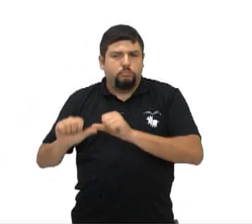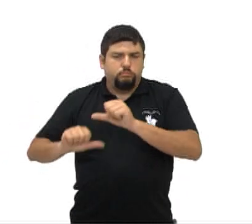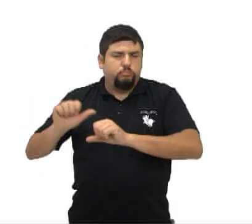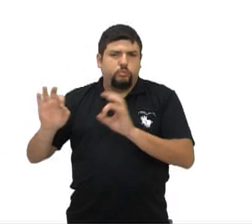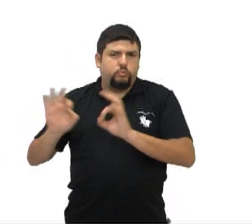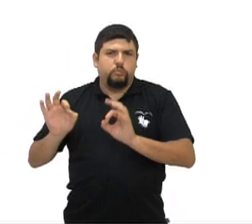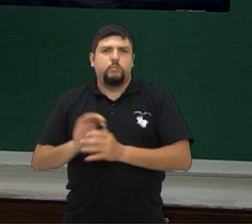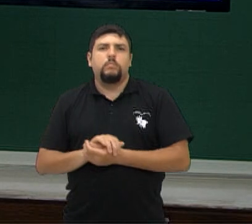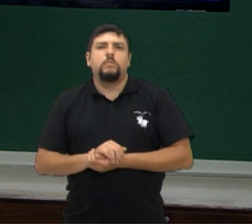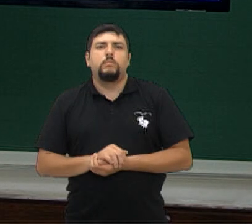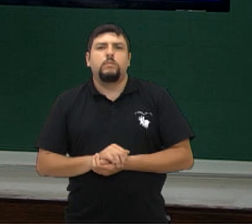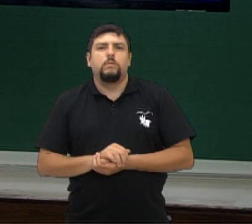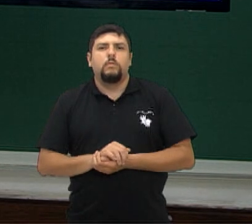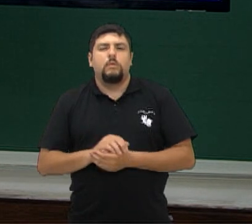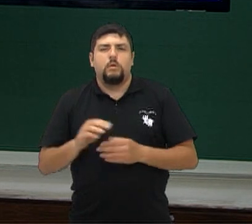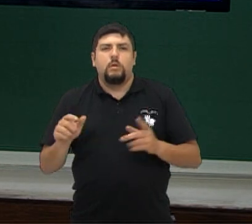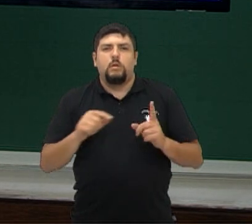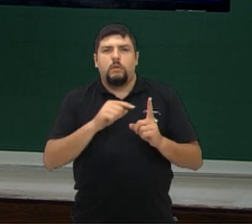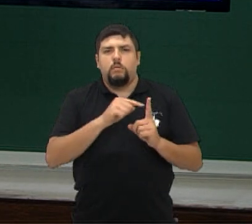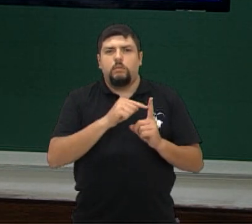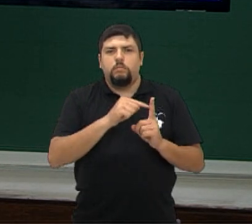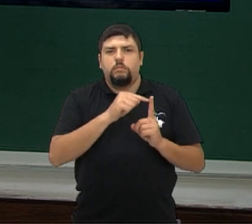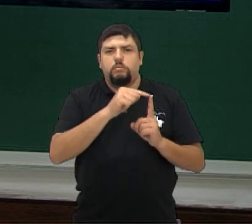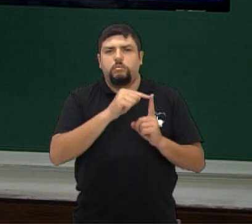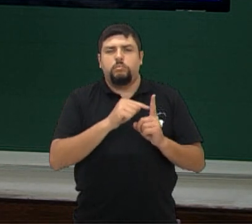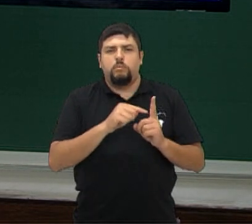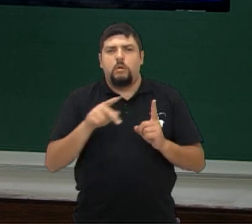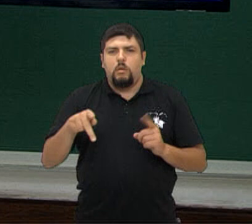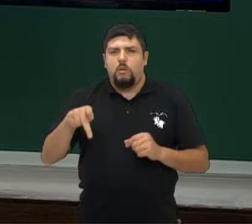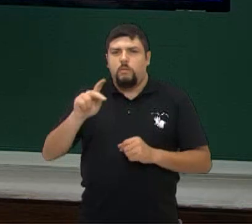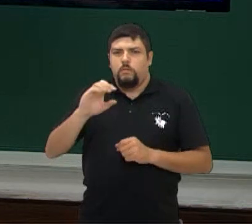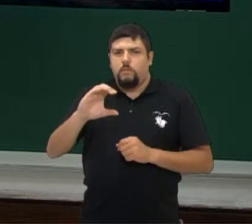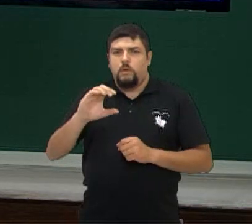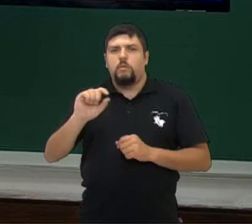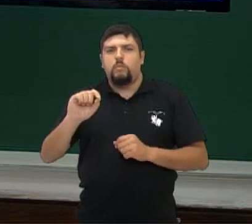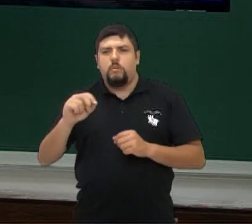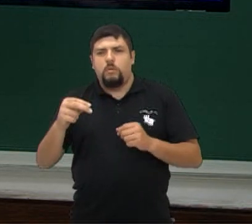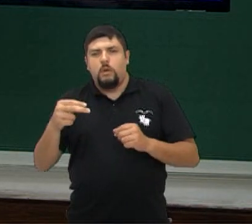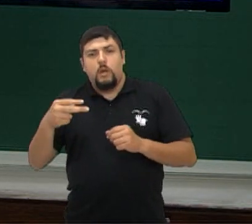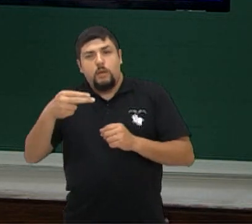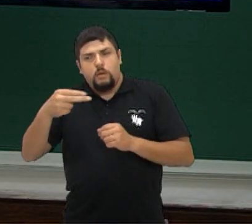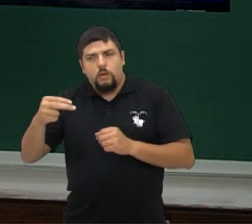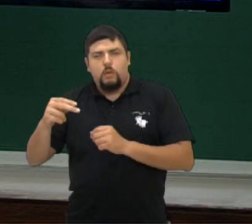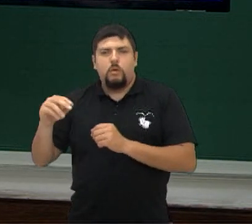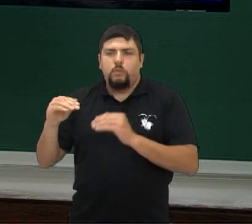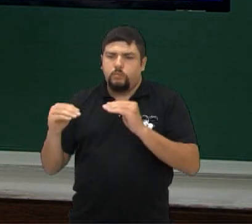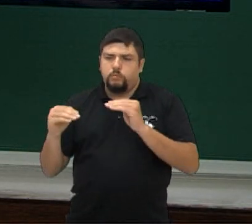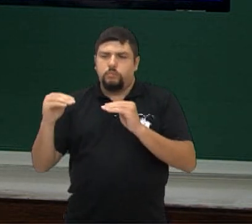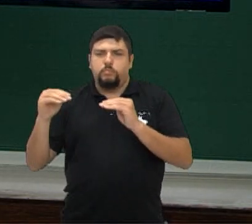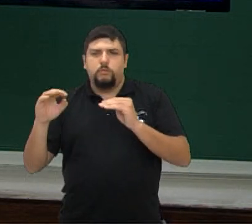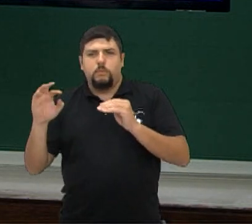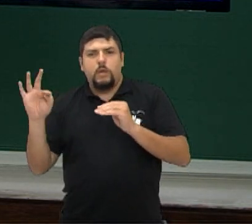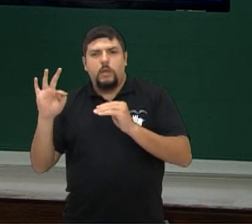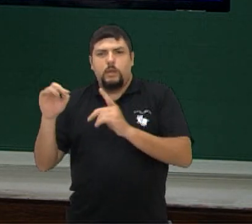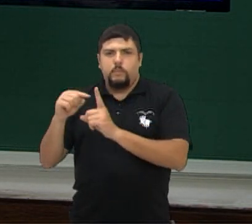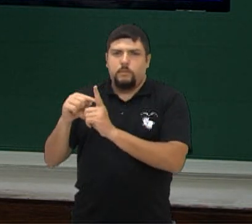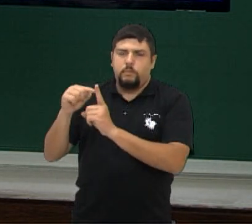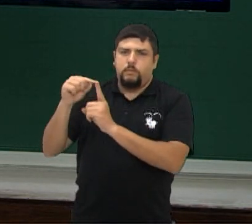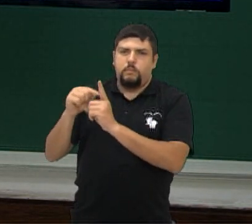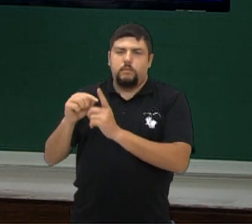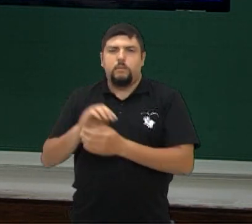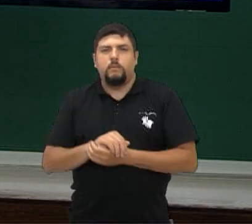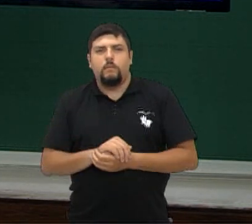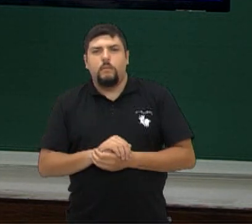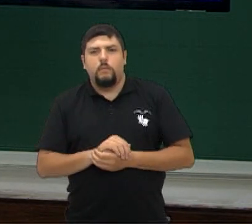Tá? Então, processo endotérmico, o Kc é proporcional à temperatura. Se a temperatura aumenta, o Kc aumenta. O aumento da